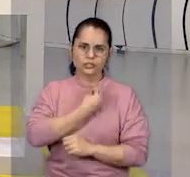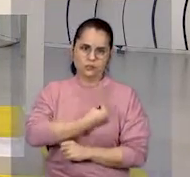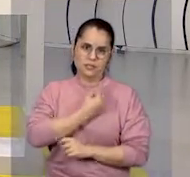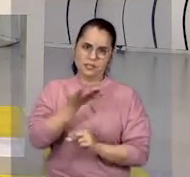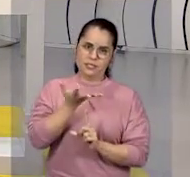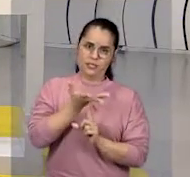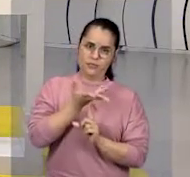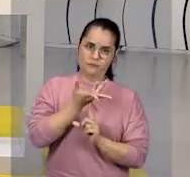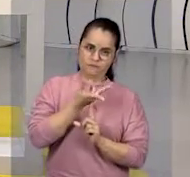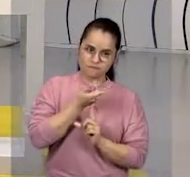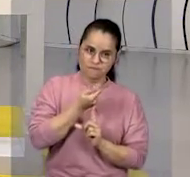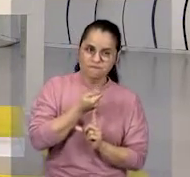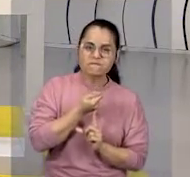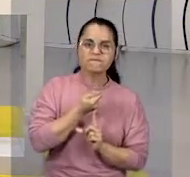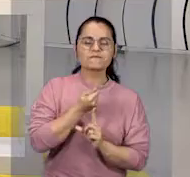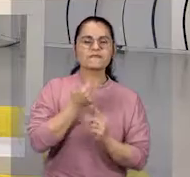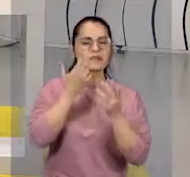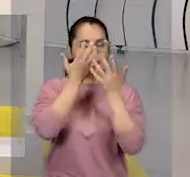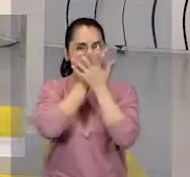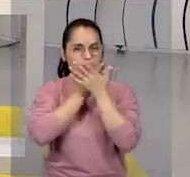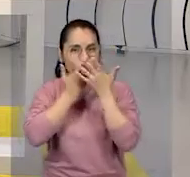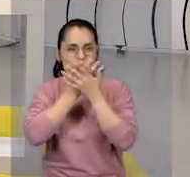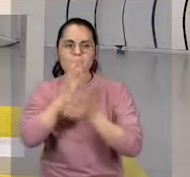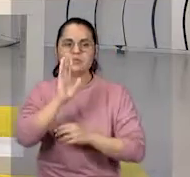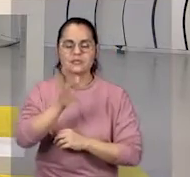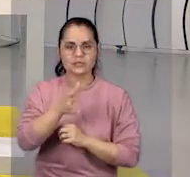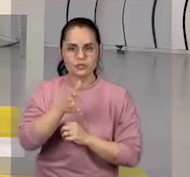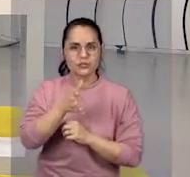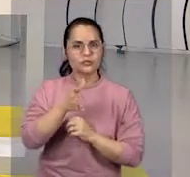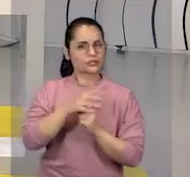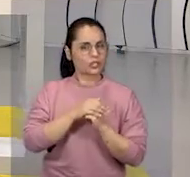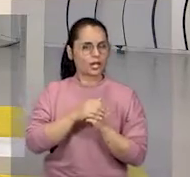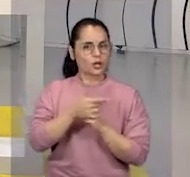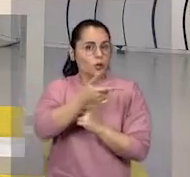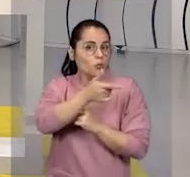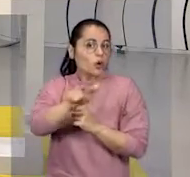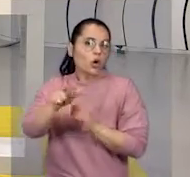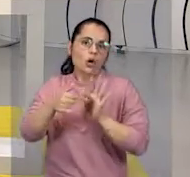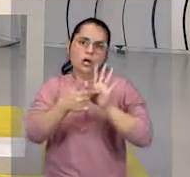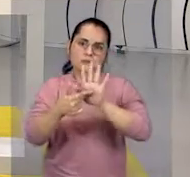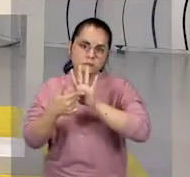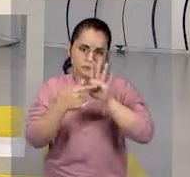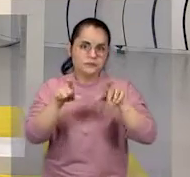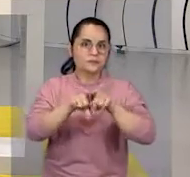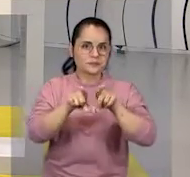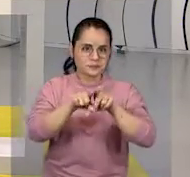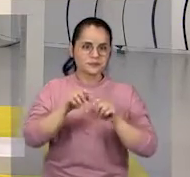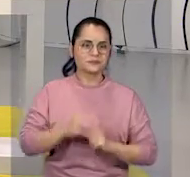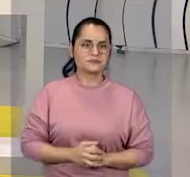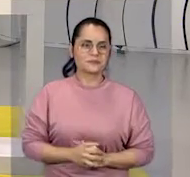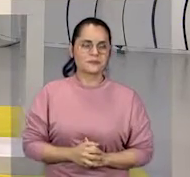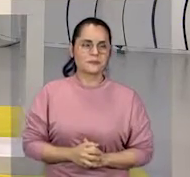presente. A arte da música, aqui no caso, bem como outras manifestações também.